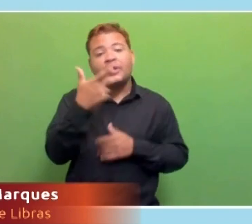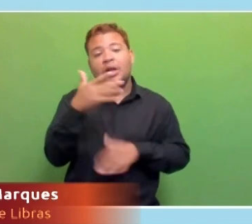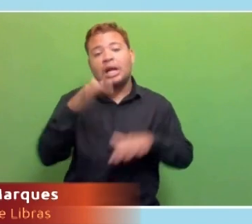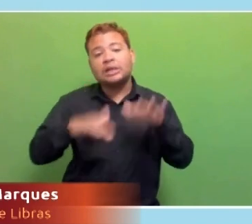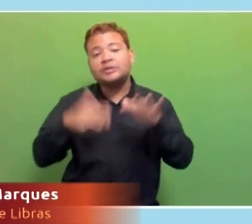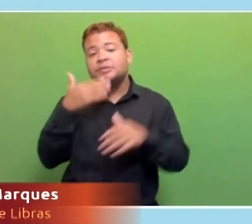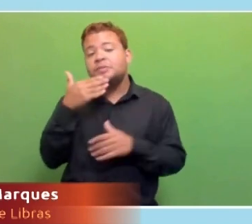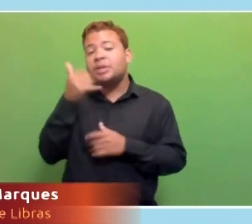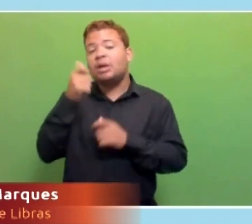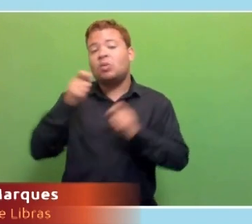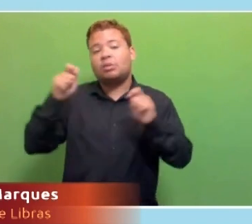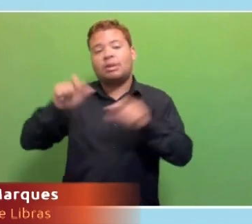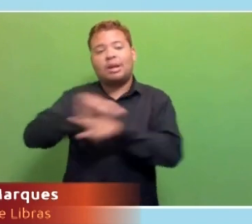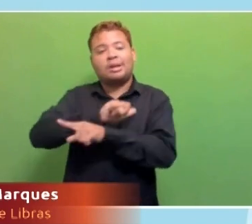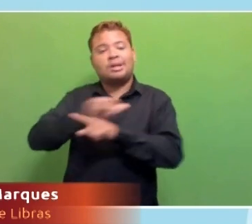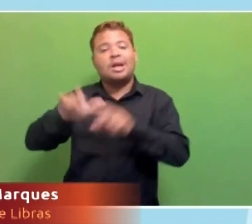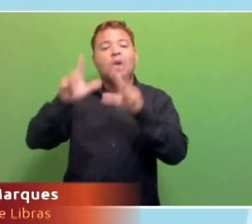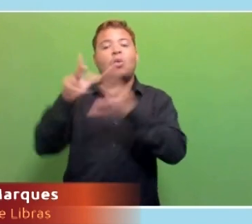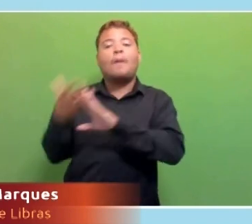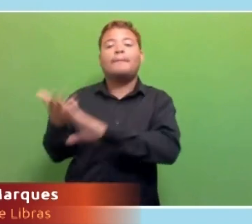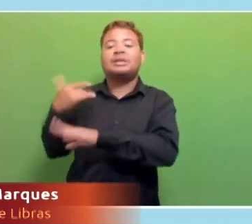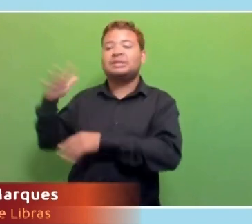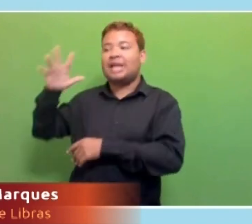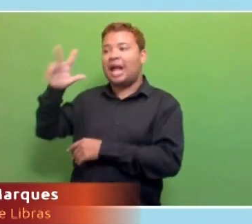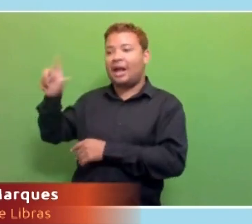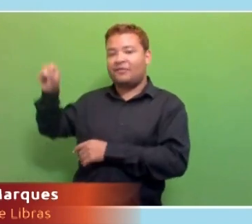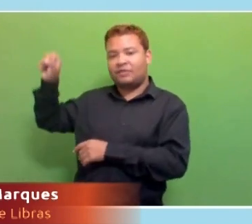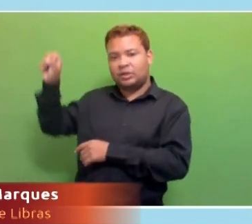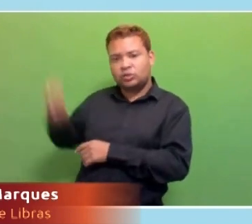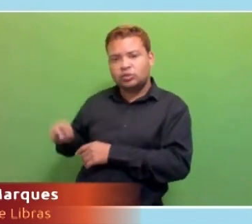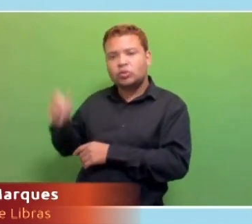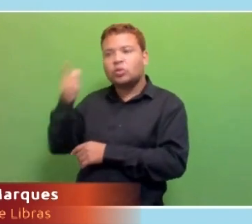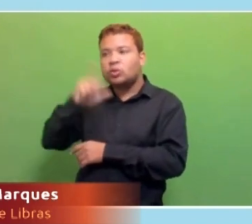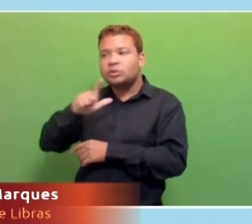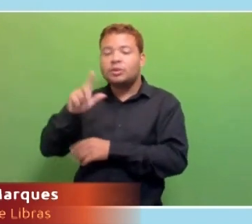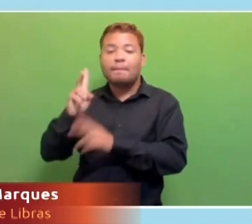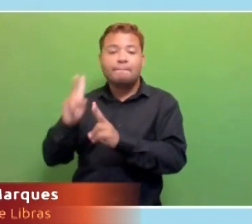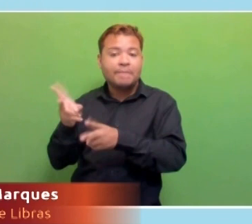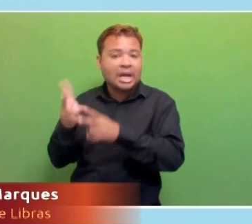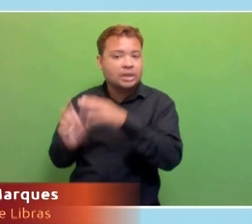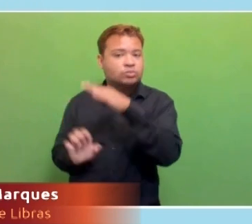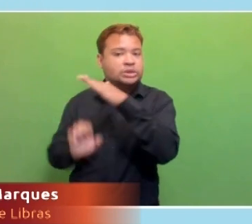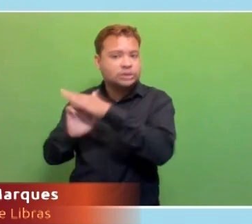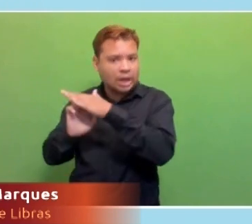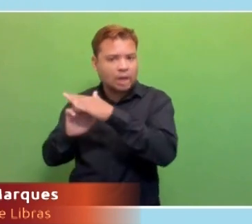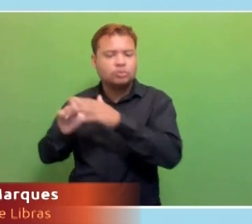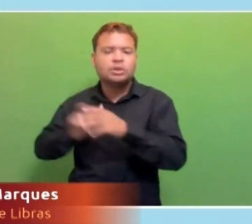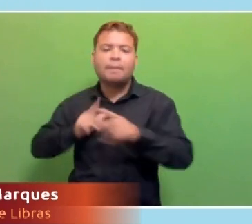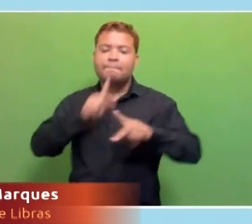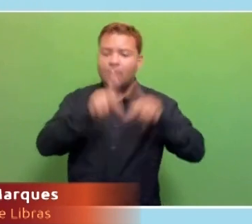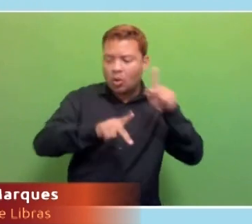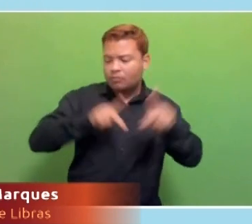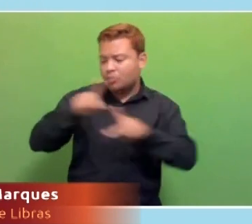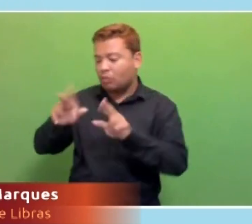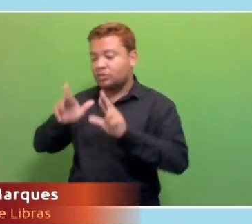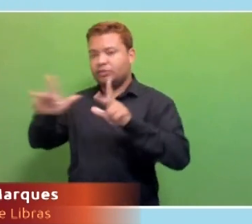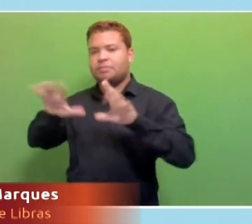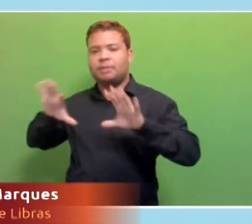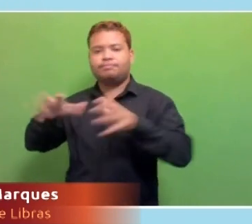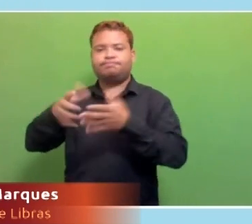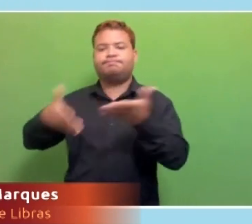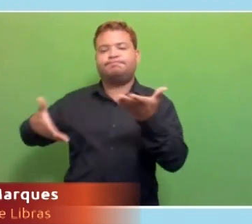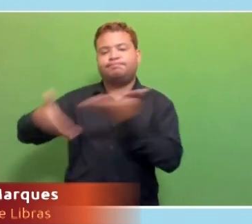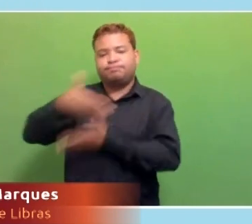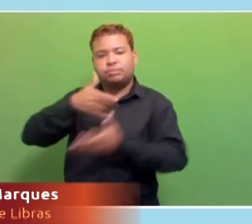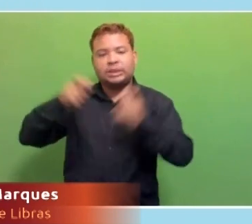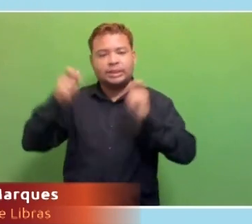feito na África do Sul, em que há um mesmo Estado e a convivência entre dois povos diferentes. Queria a opinião dos senhores. Vou